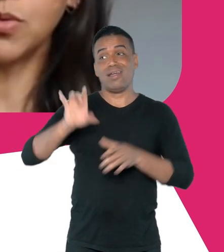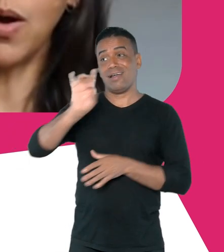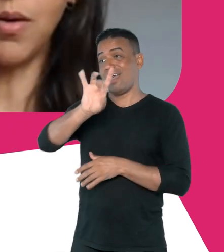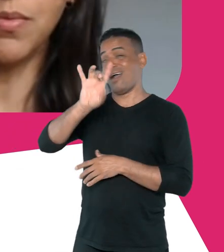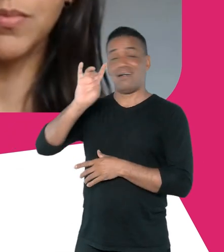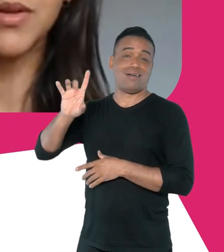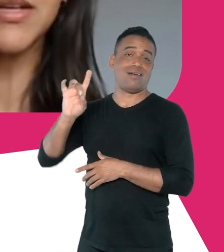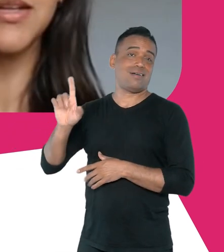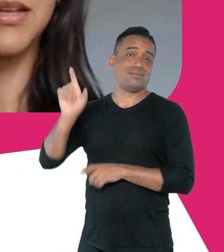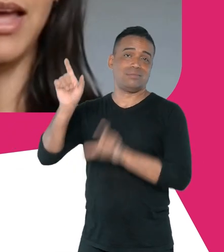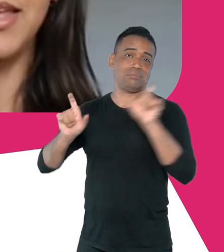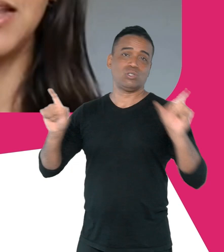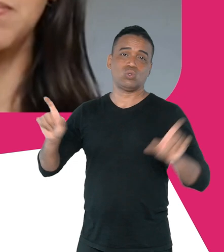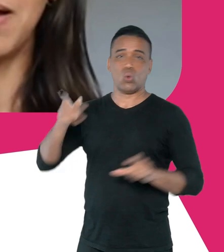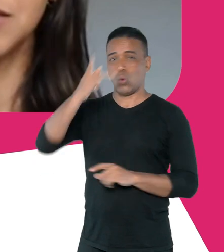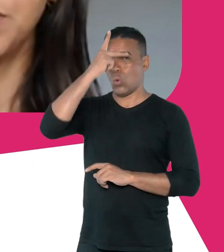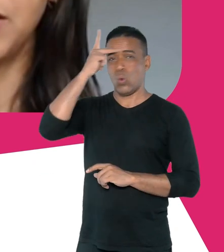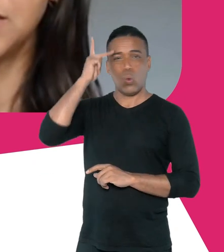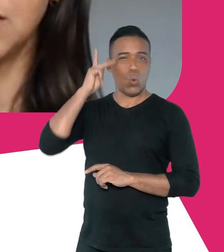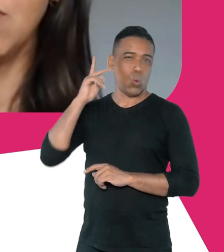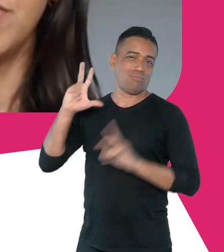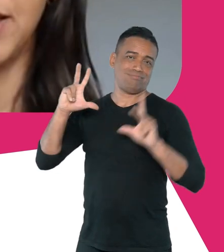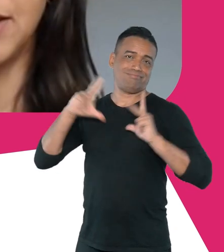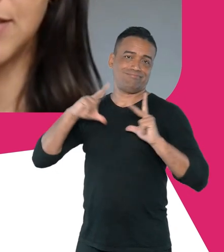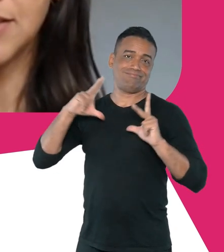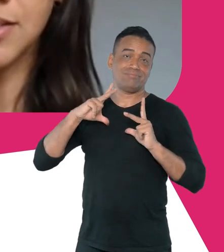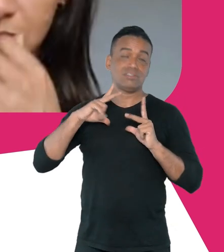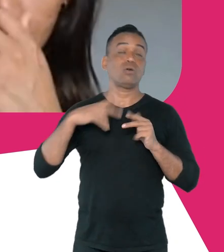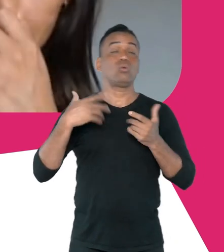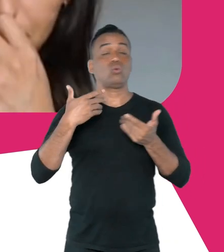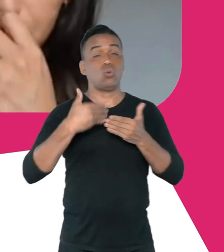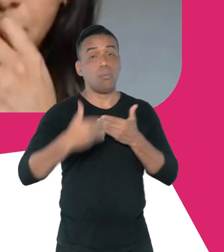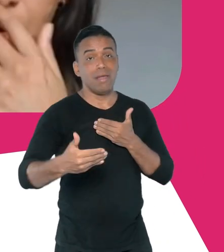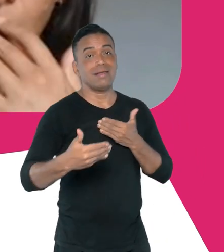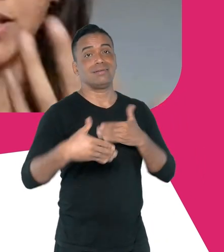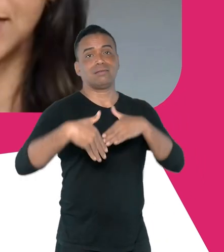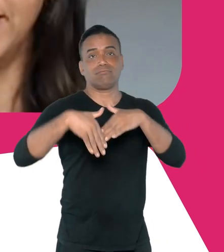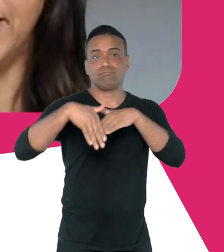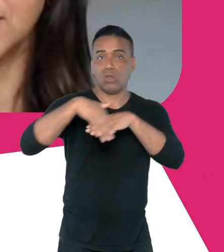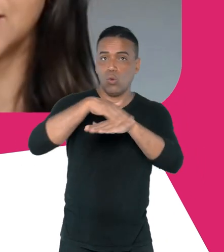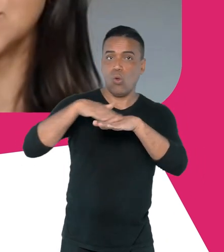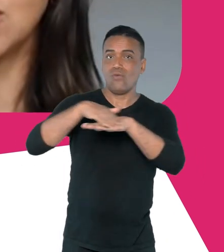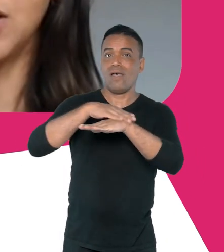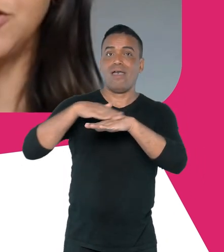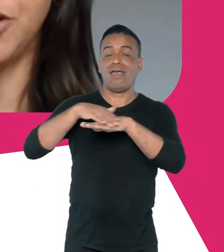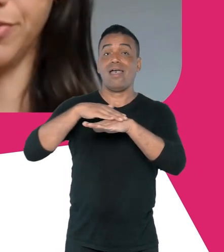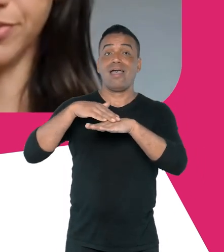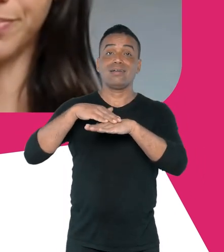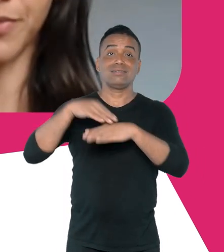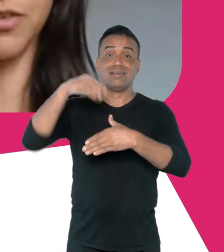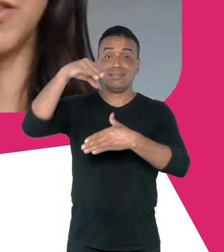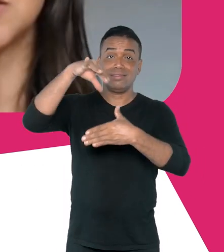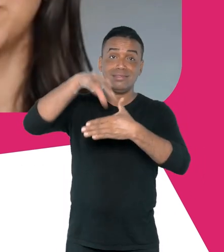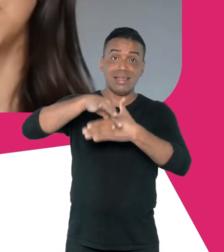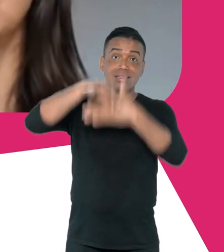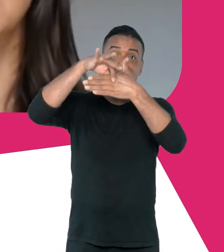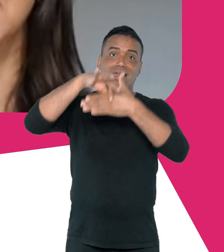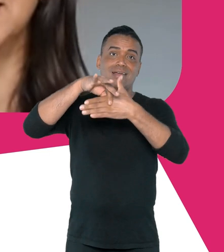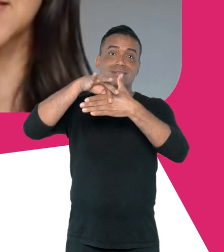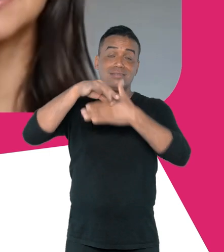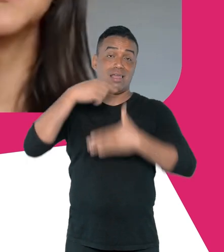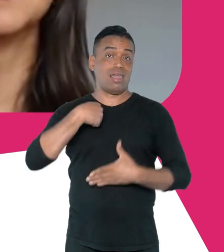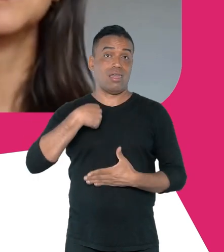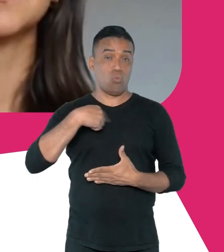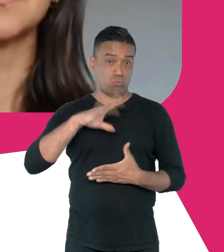muito pessoal, né? E ele passa por essa conversa com as lideranças do coletivo. Eu não faço parte